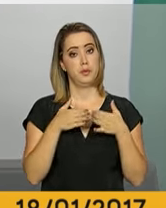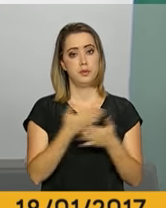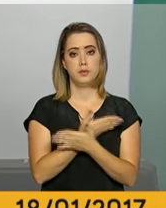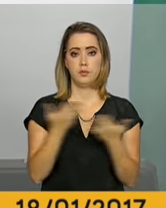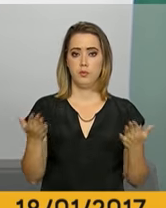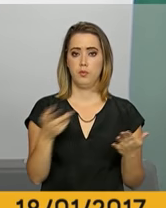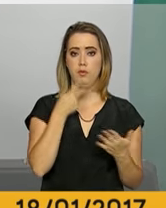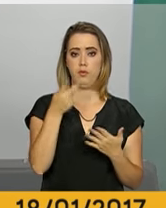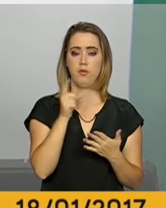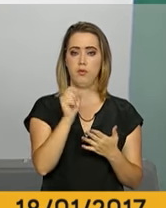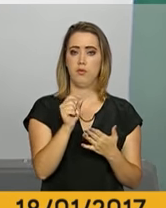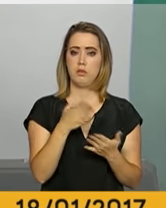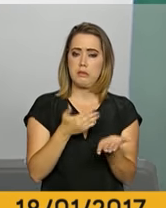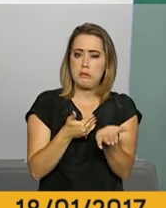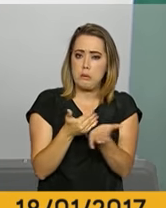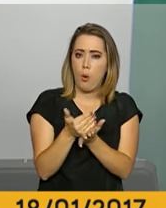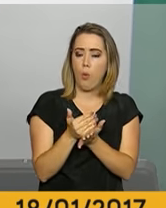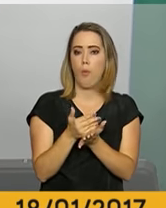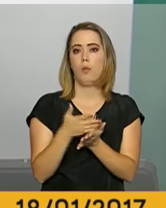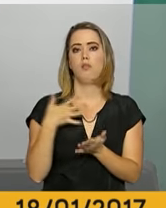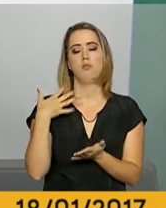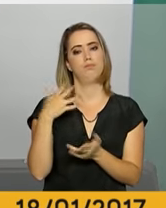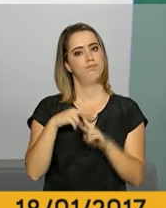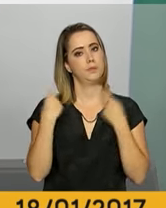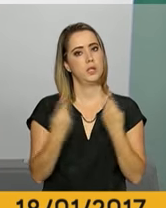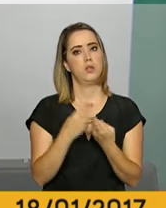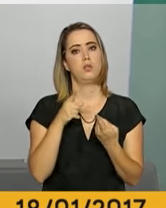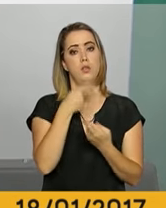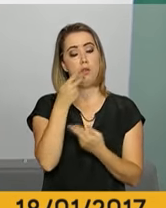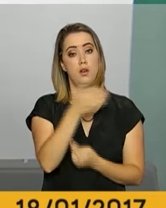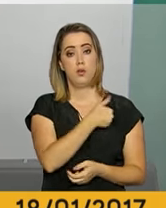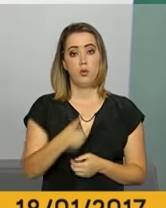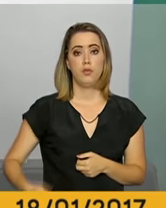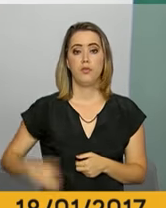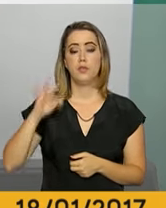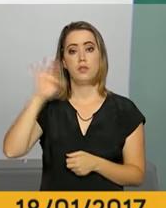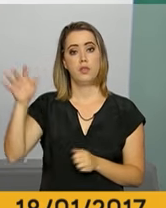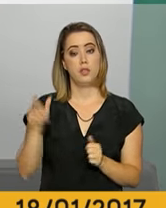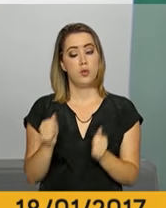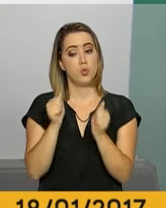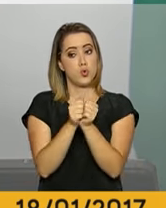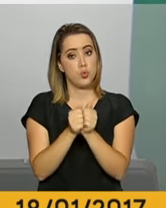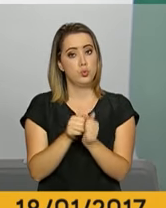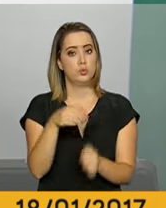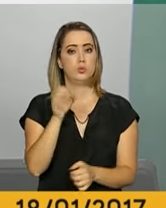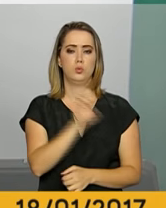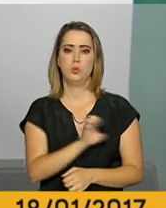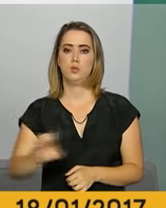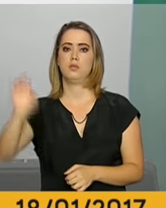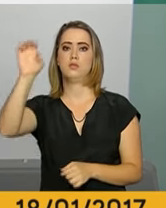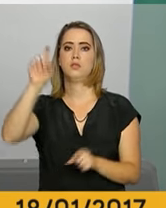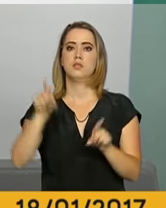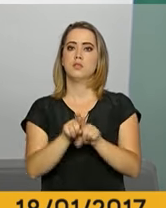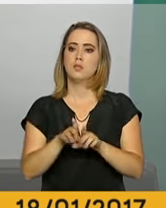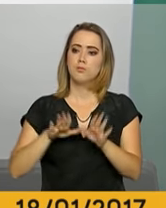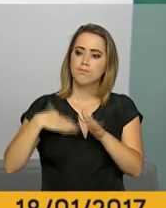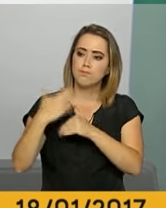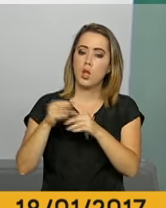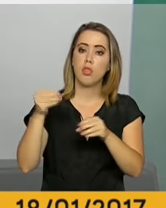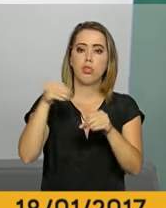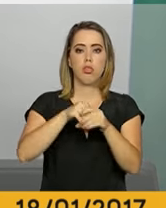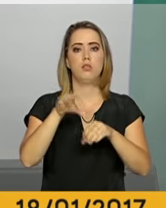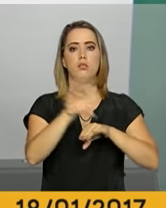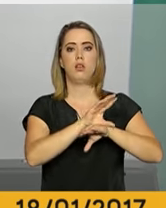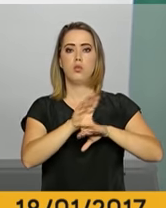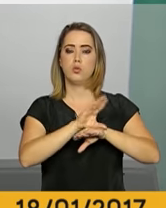para fazer essa brevíssima introdução, para dizer que a União Federal está ao lado dos estados e está